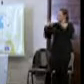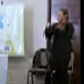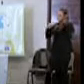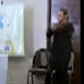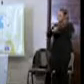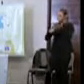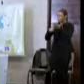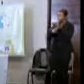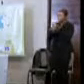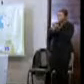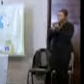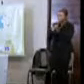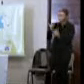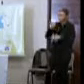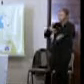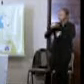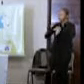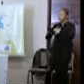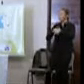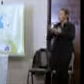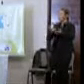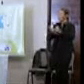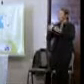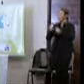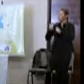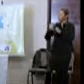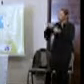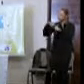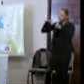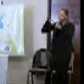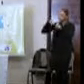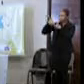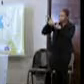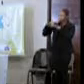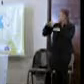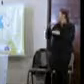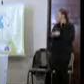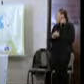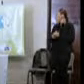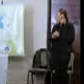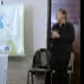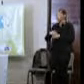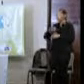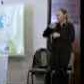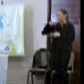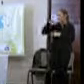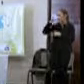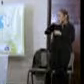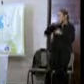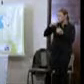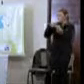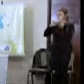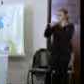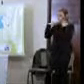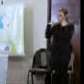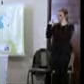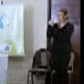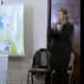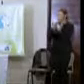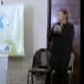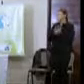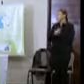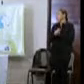estamos lá iniciando nesse momento a plenária da 90ª reunião,